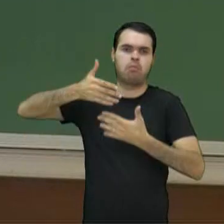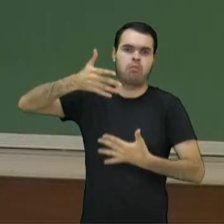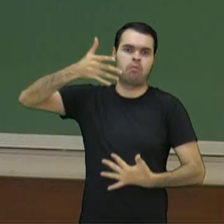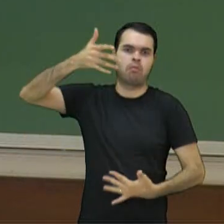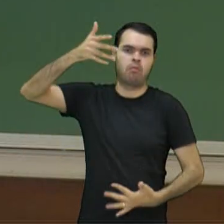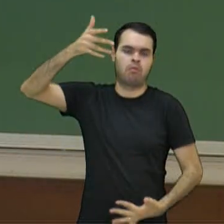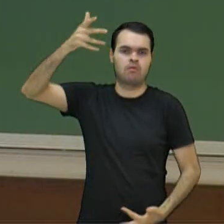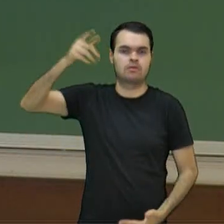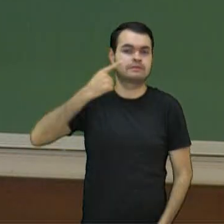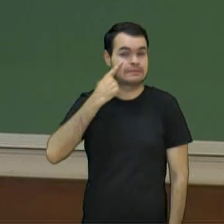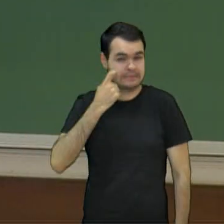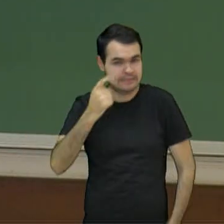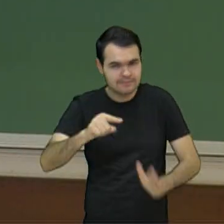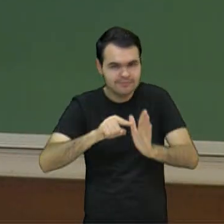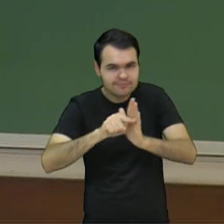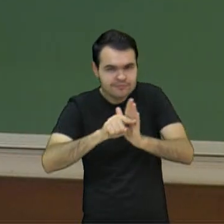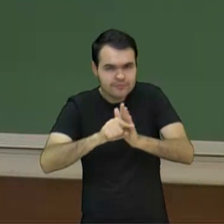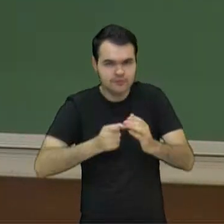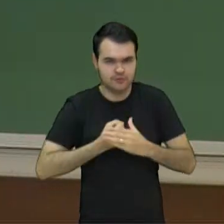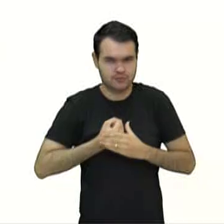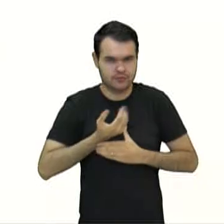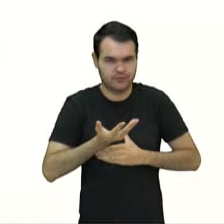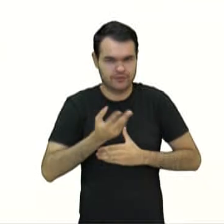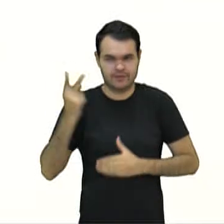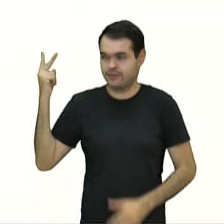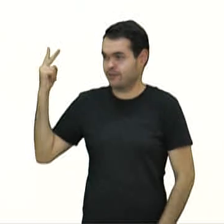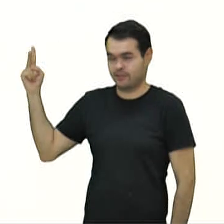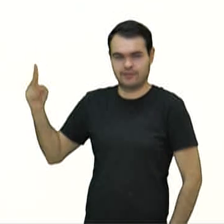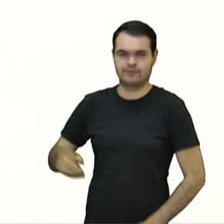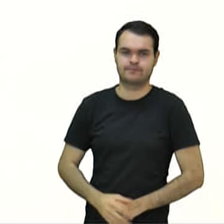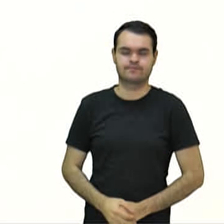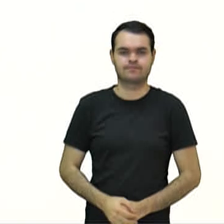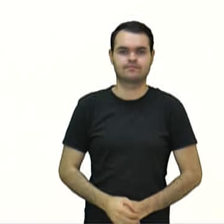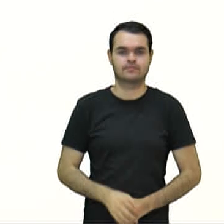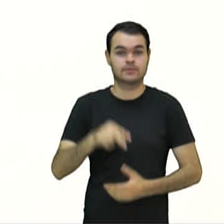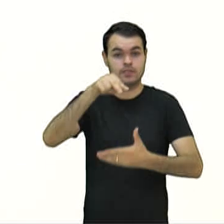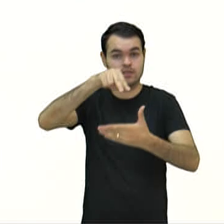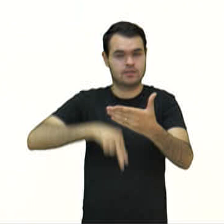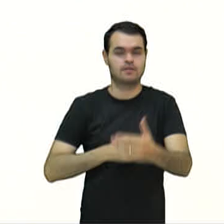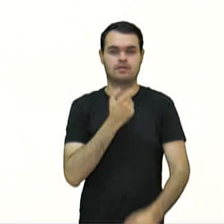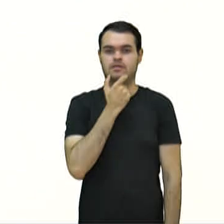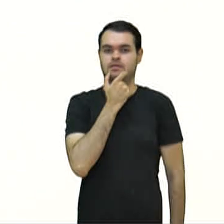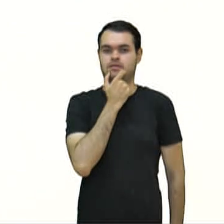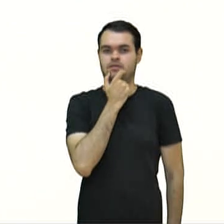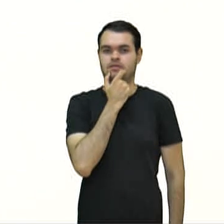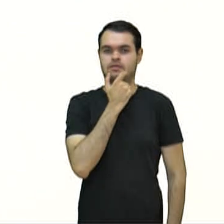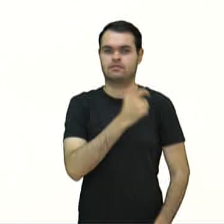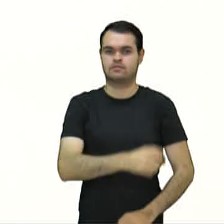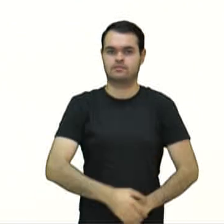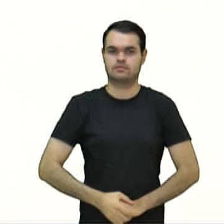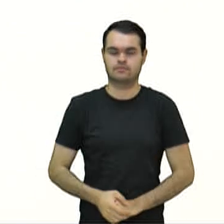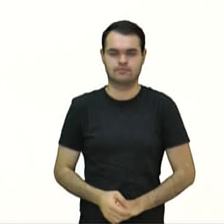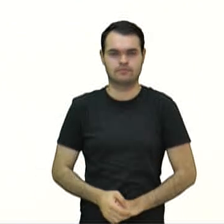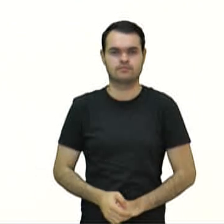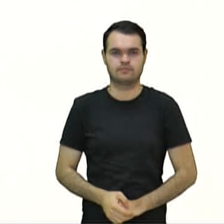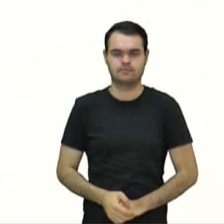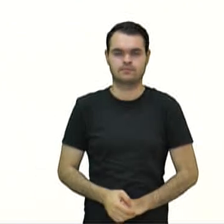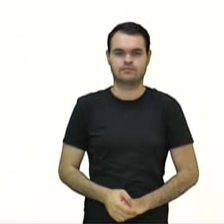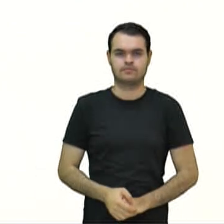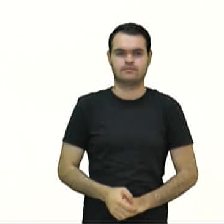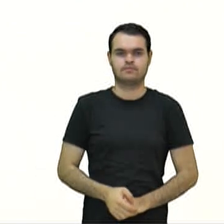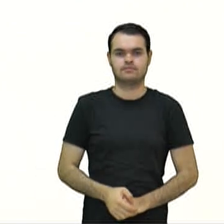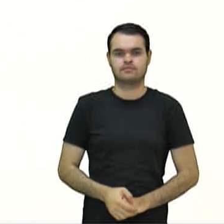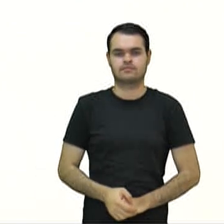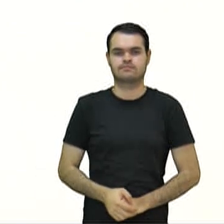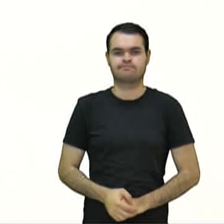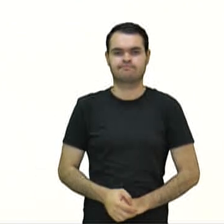Quem tiver o interesse, dá uma pesquisada ali sobre ele. The musician John Lennon met Paul McCartney in 1957